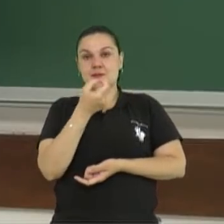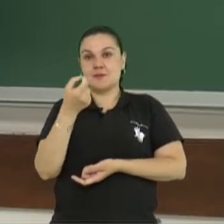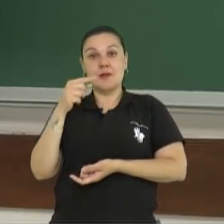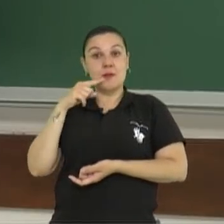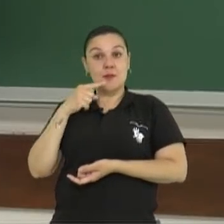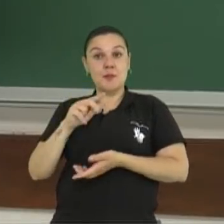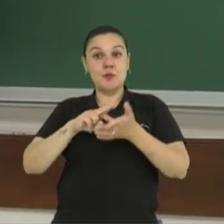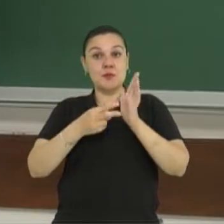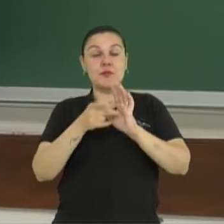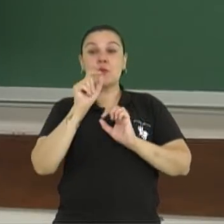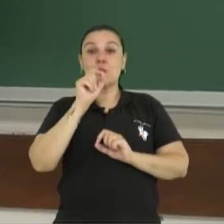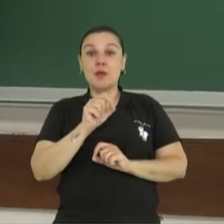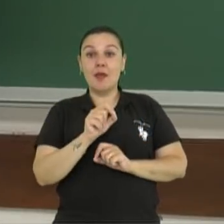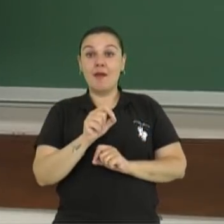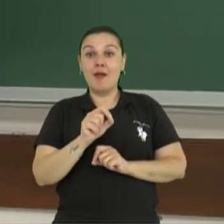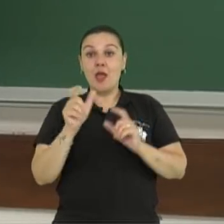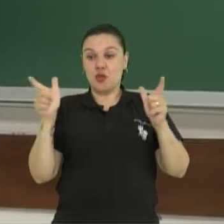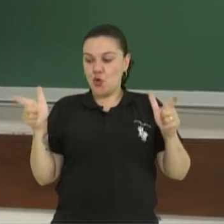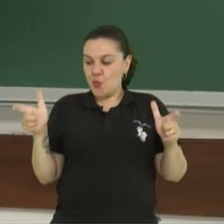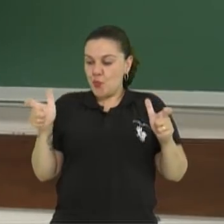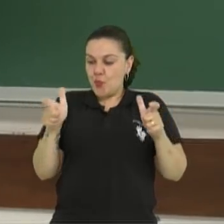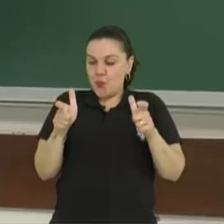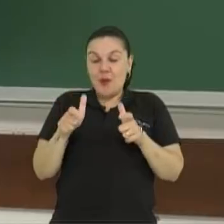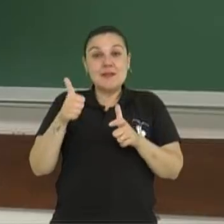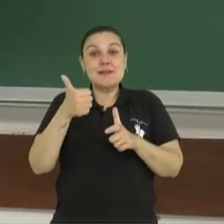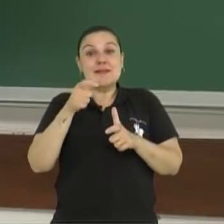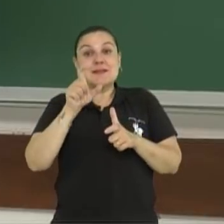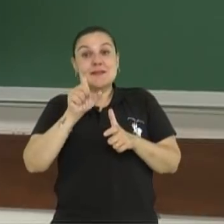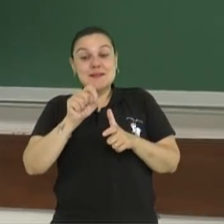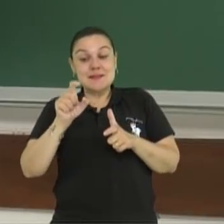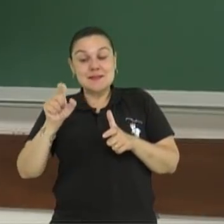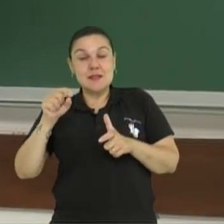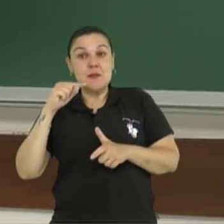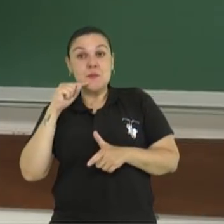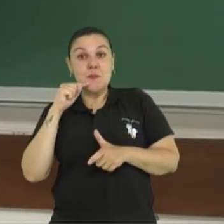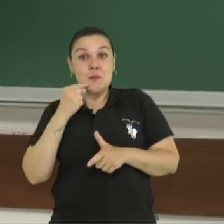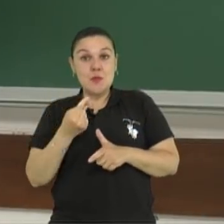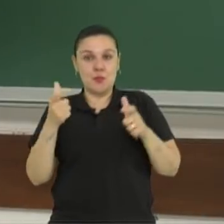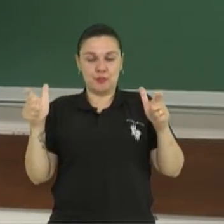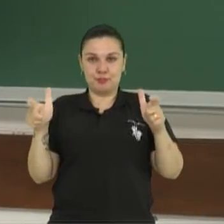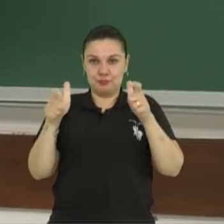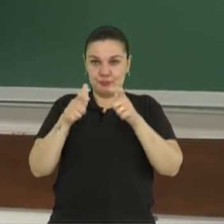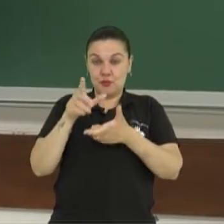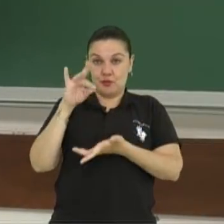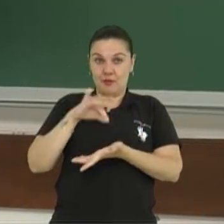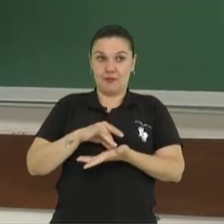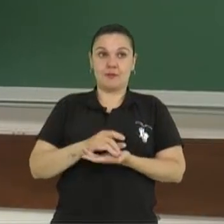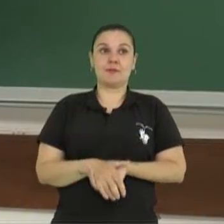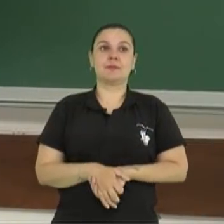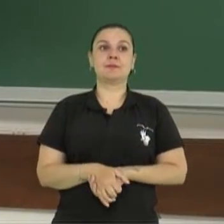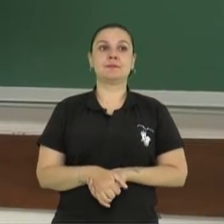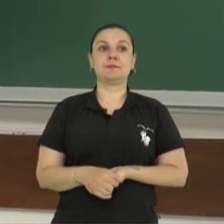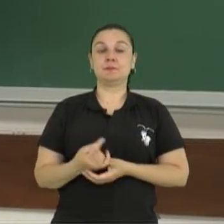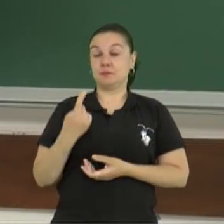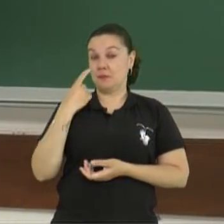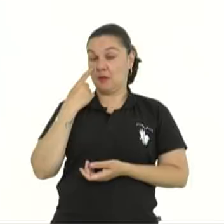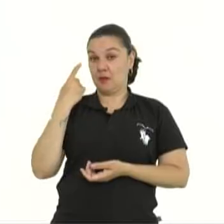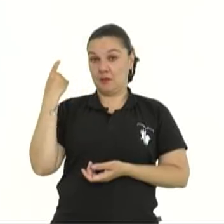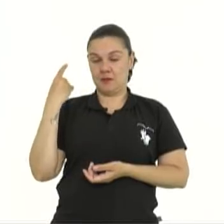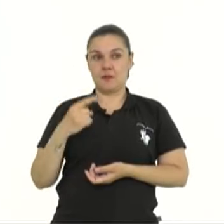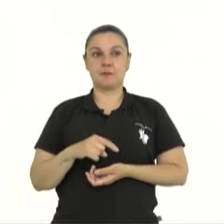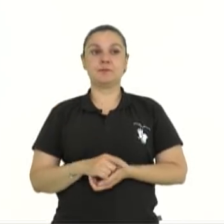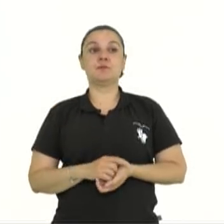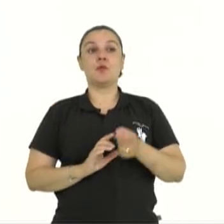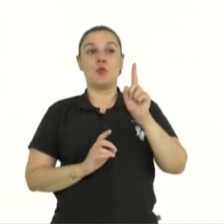dizer que foi 100.000 vezes reduzida aquela paisagem real. Então, vamos lá. Assim,